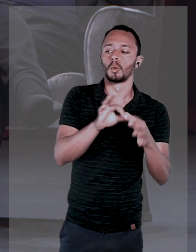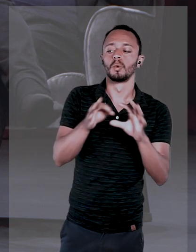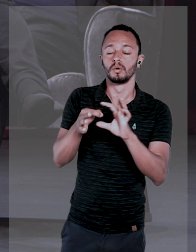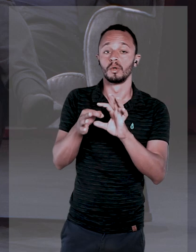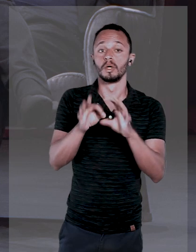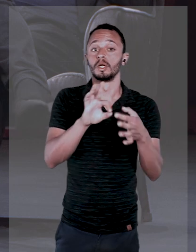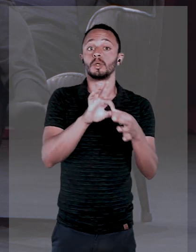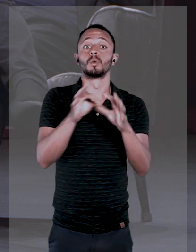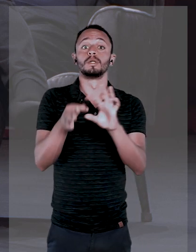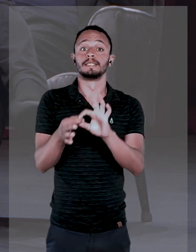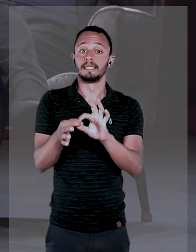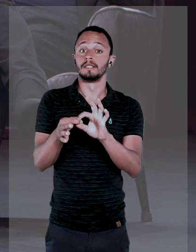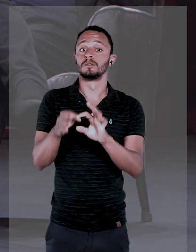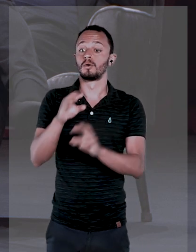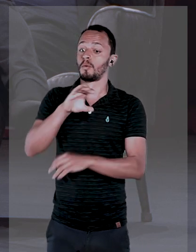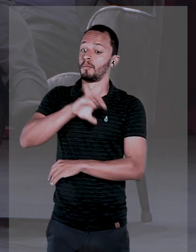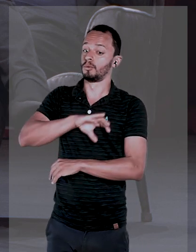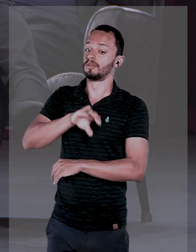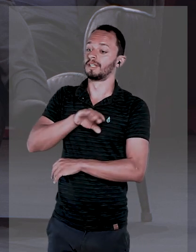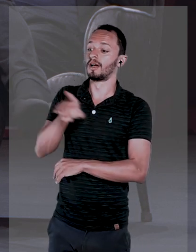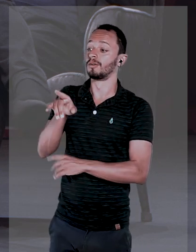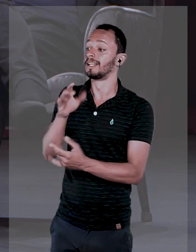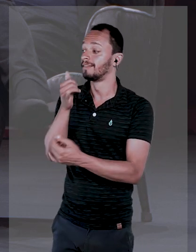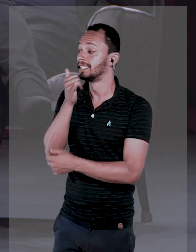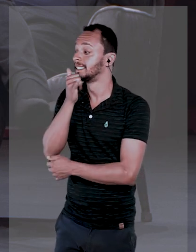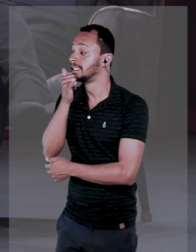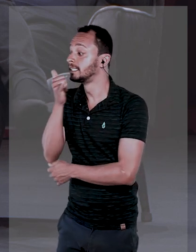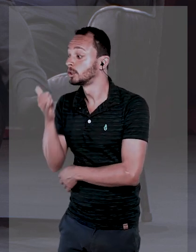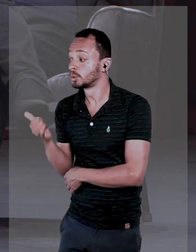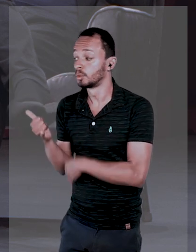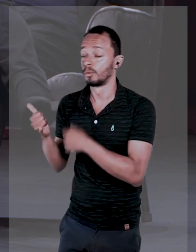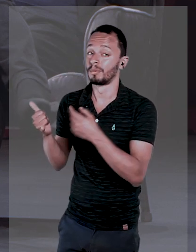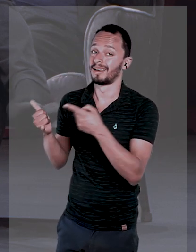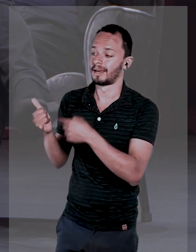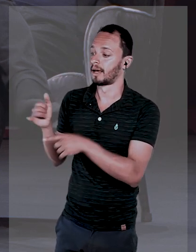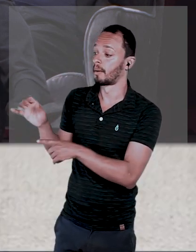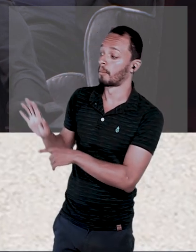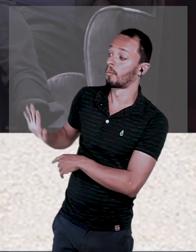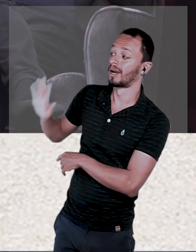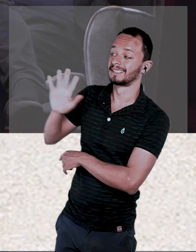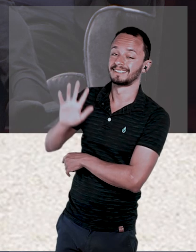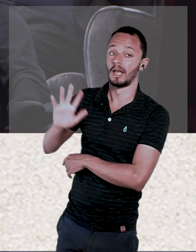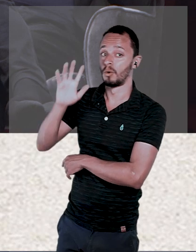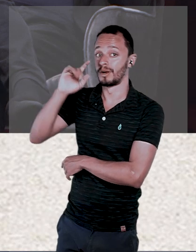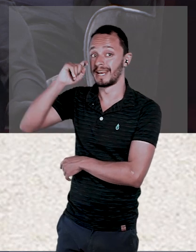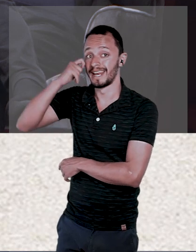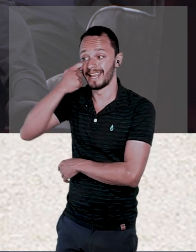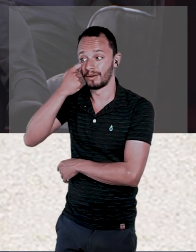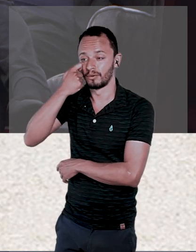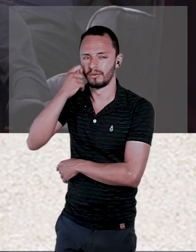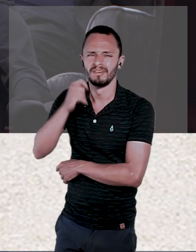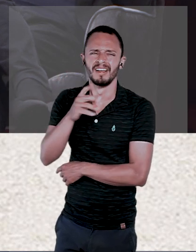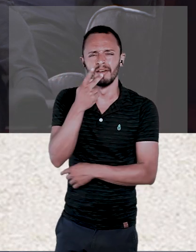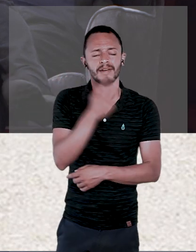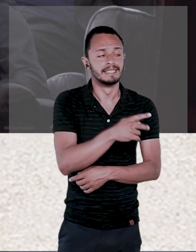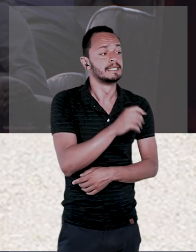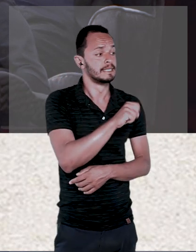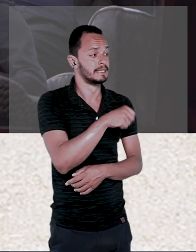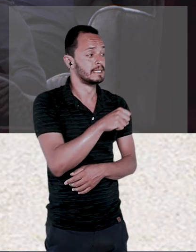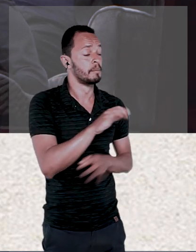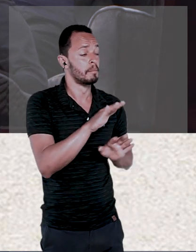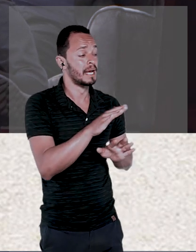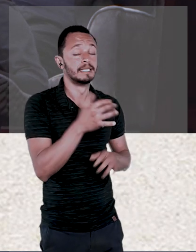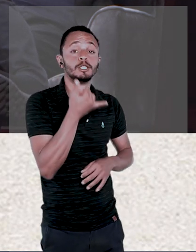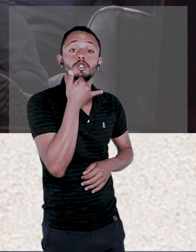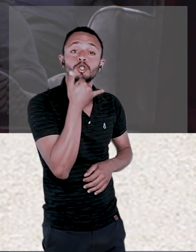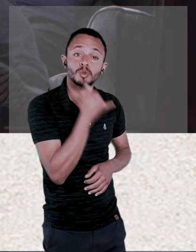contexto, Portugal, de alguma forma, deve desculpas ao povo negro também, né? Eu acho que sim. Para que servem